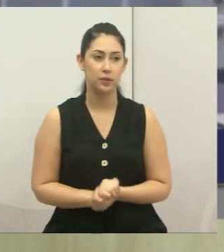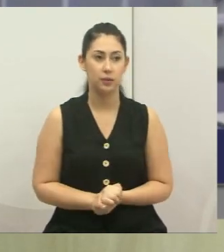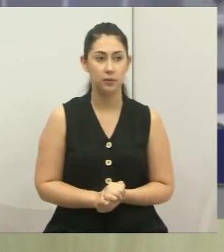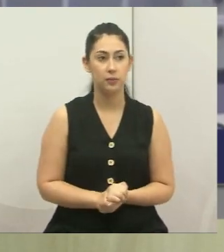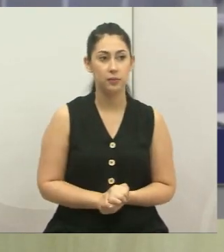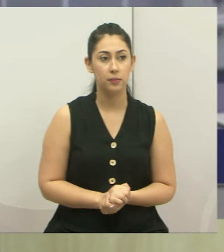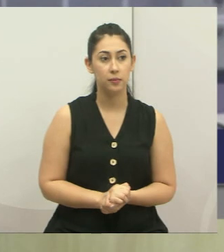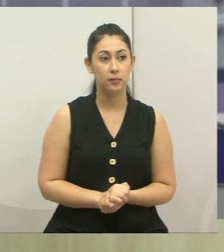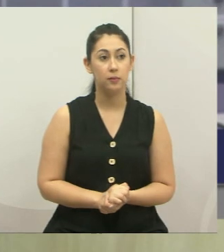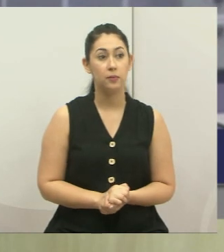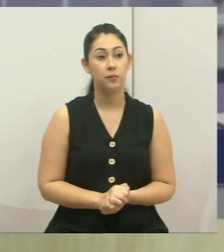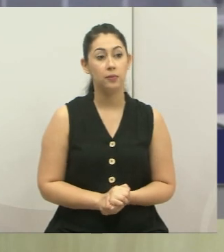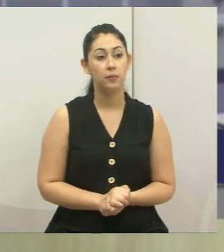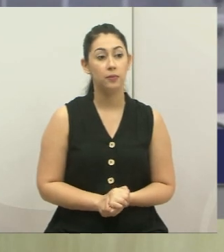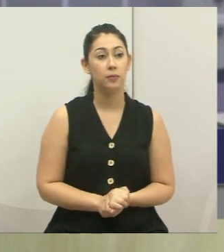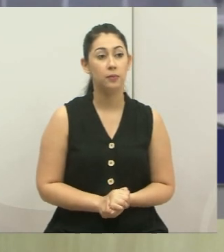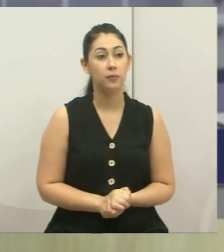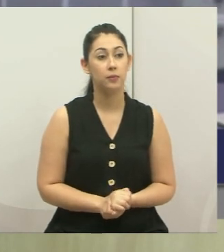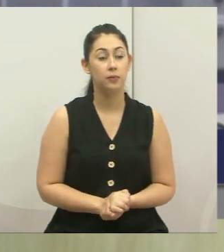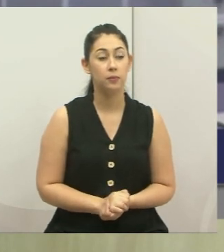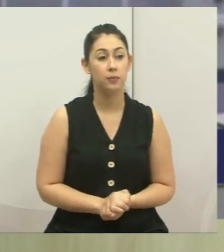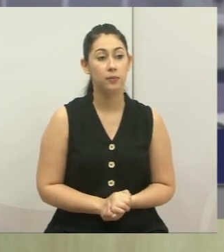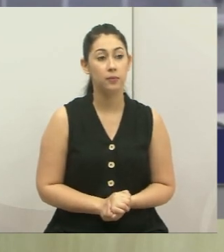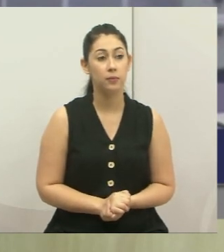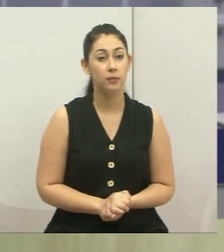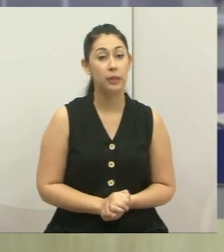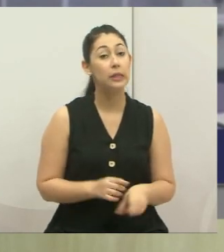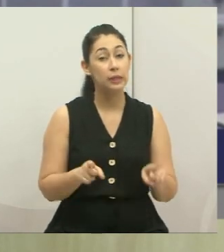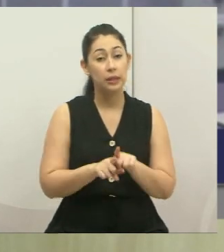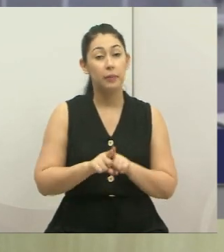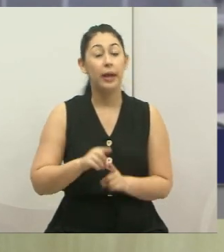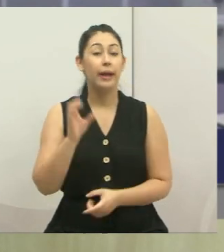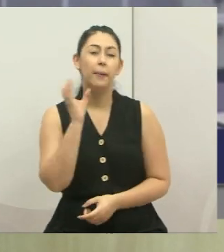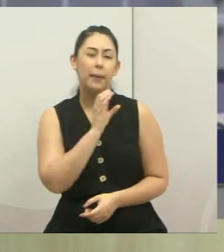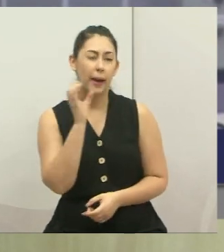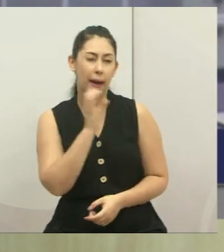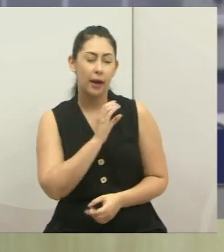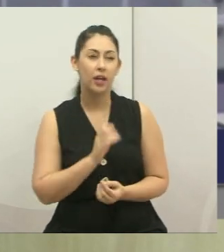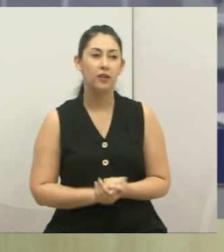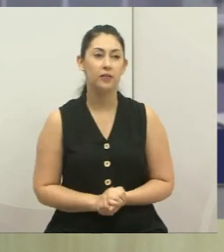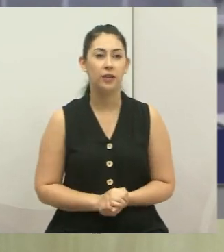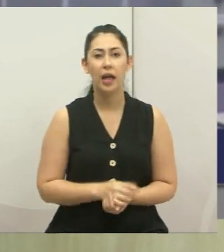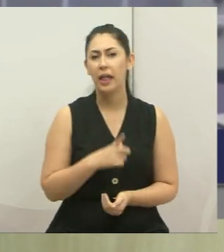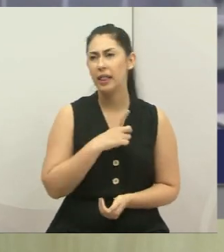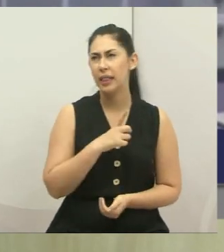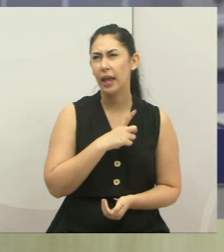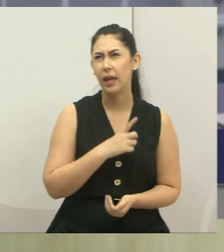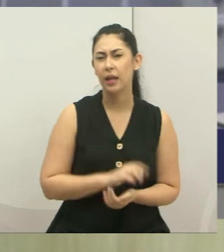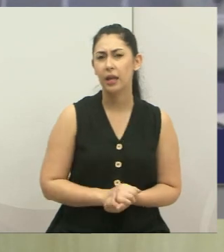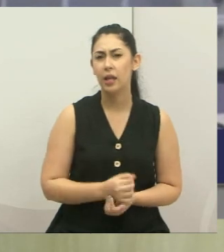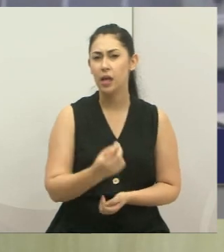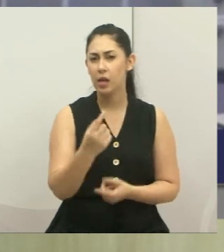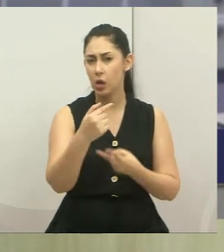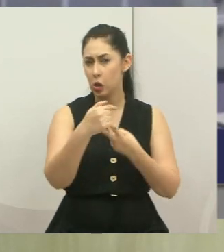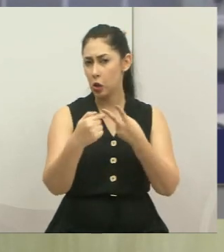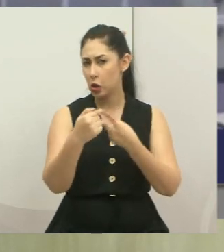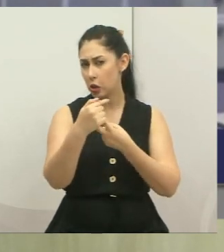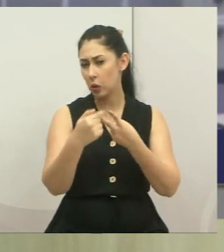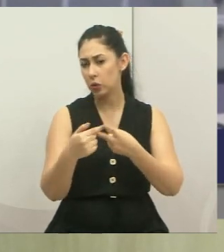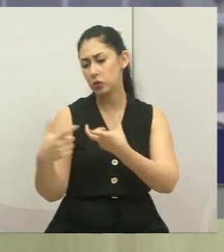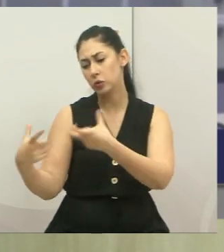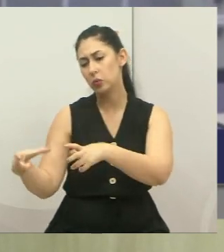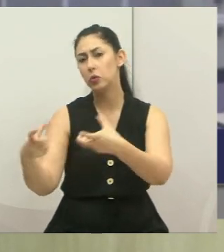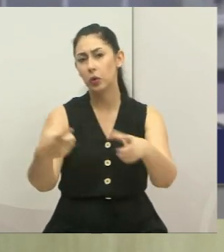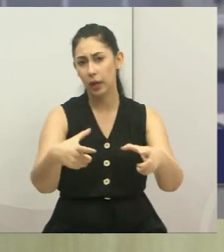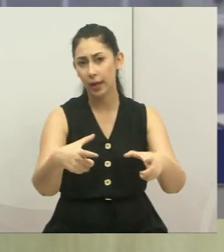né? E, inclusive, brevemente já tem previsões de 2 sistemas que